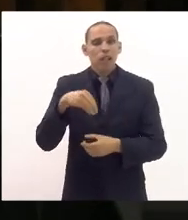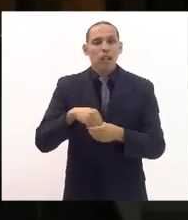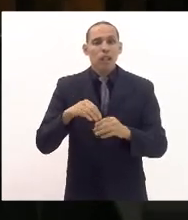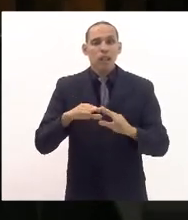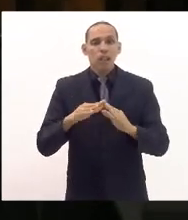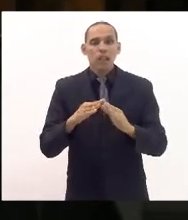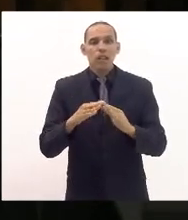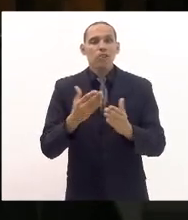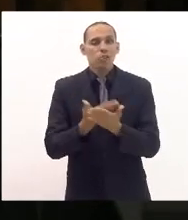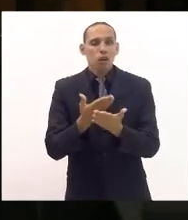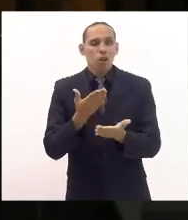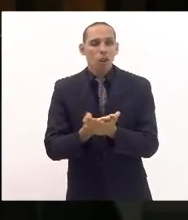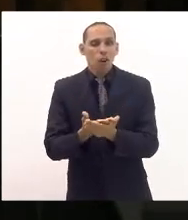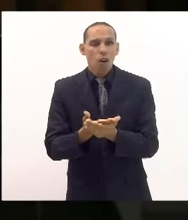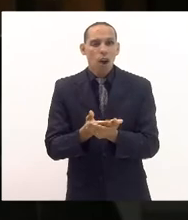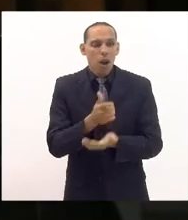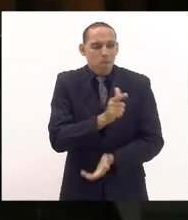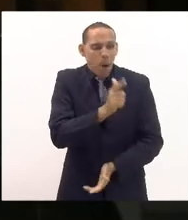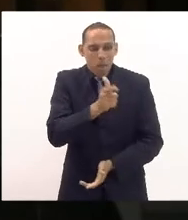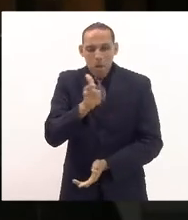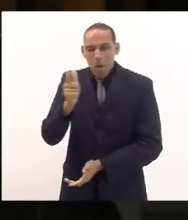dizimados a tiros